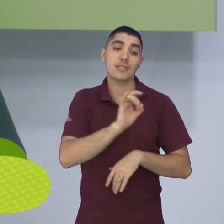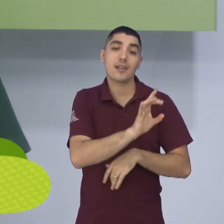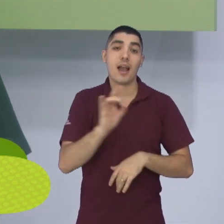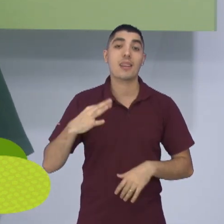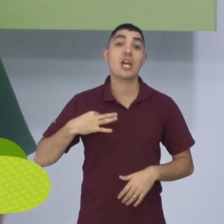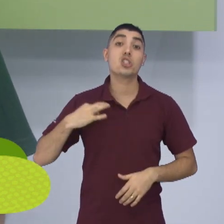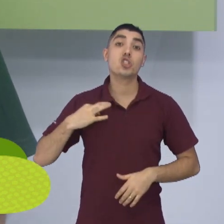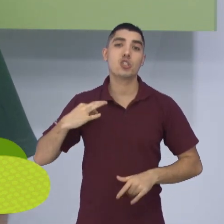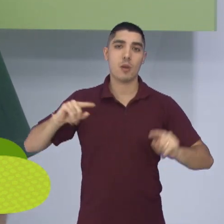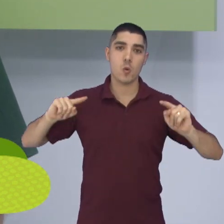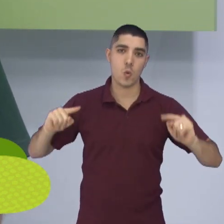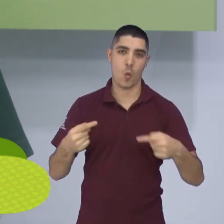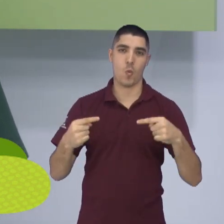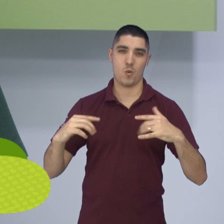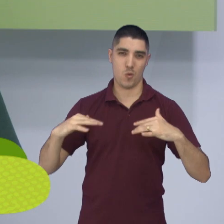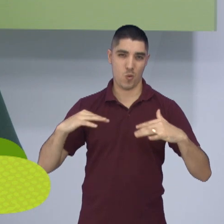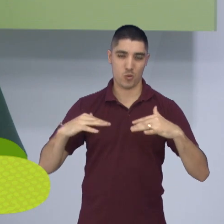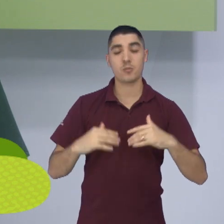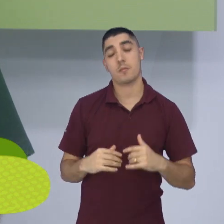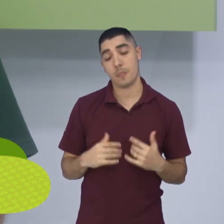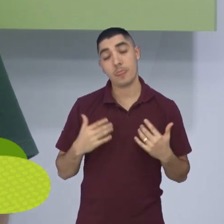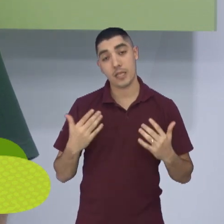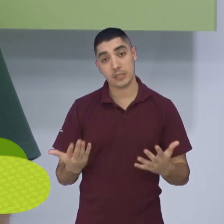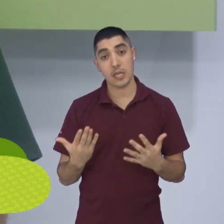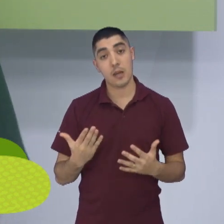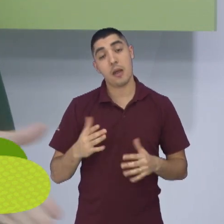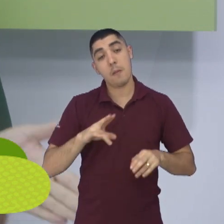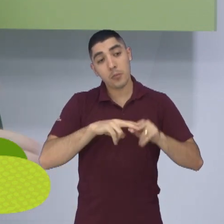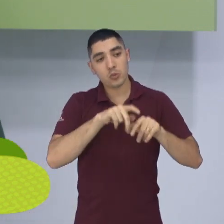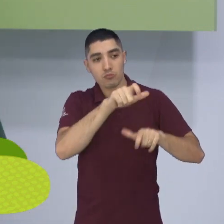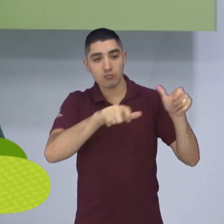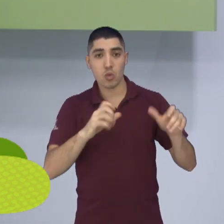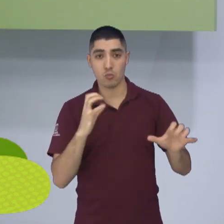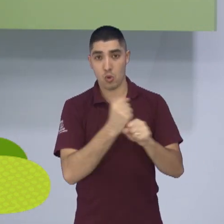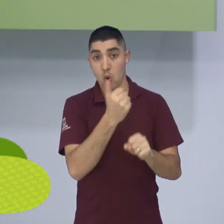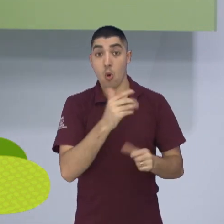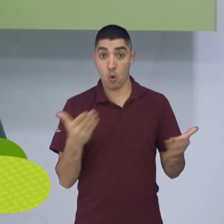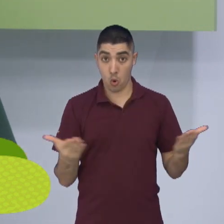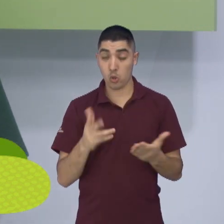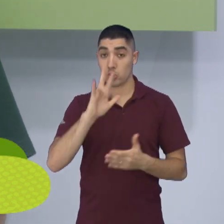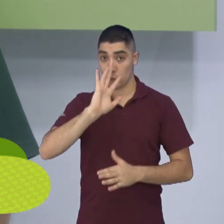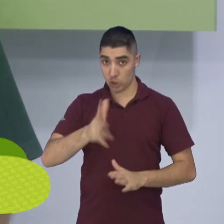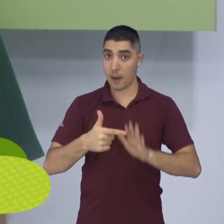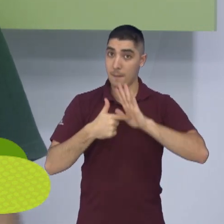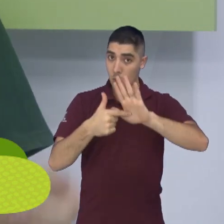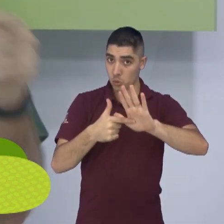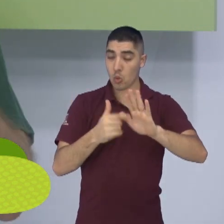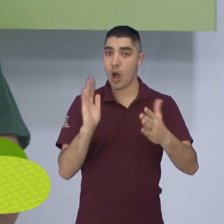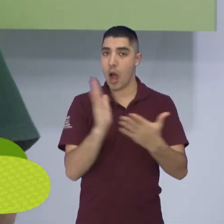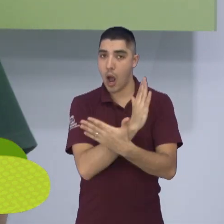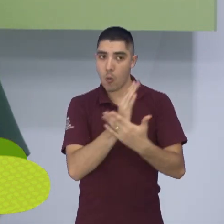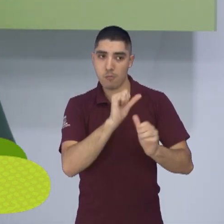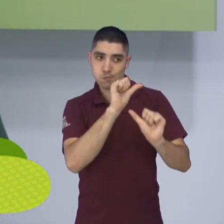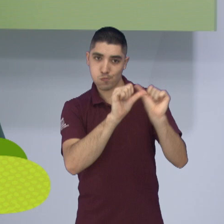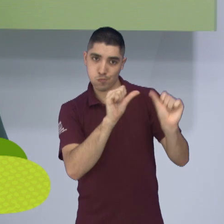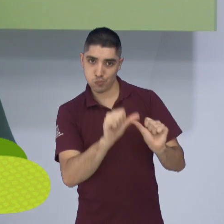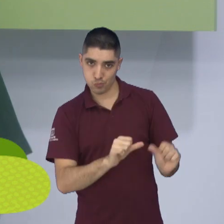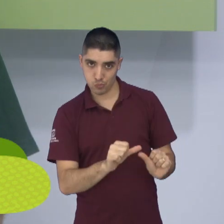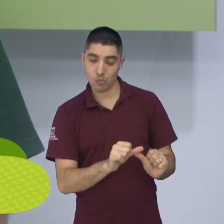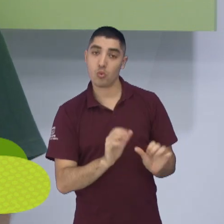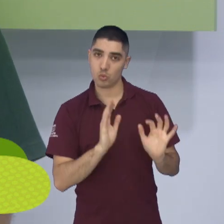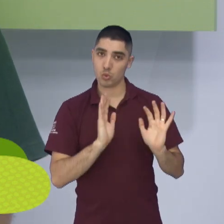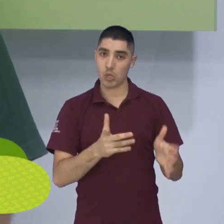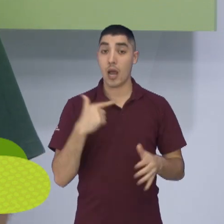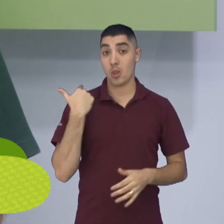essa montagem dos 11 que vão a campo, dos 11 titulares. E hoje, como a gente vai ver, já tem algumas mudanças que a gente falou aqui